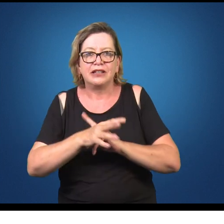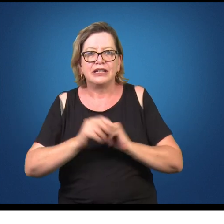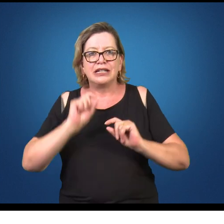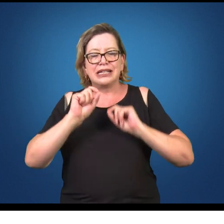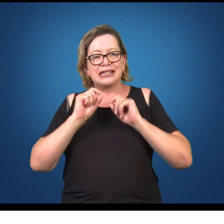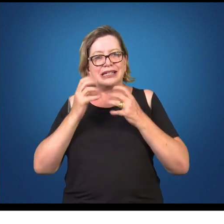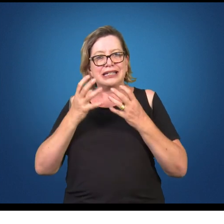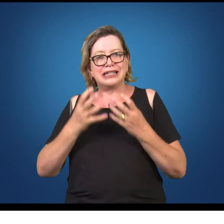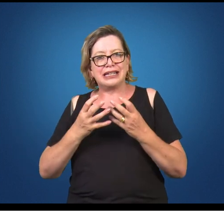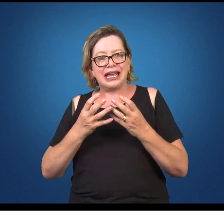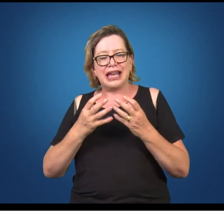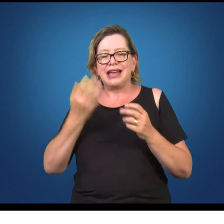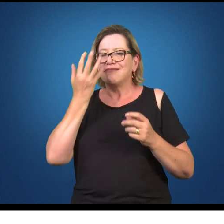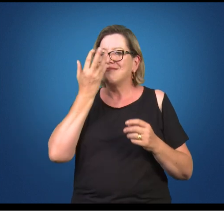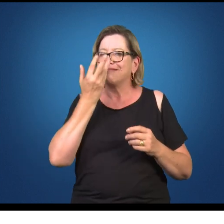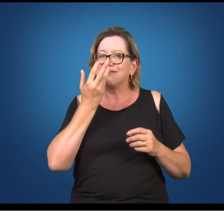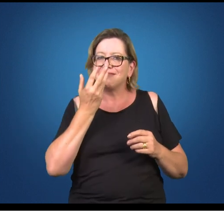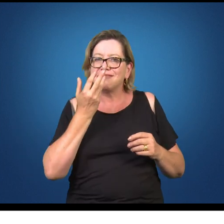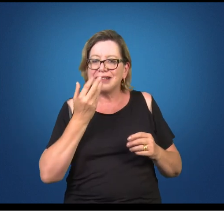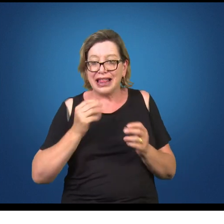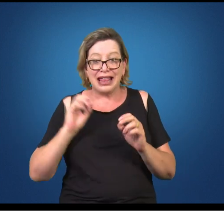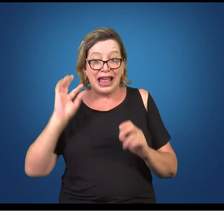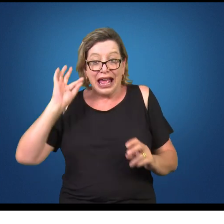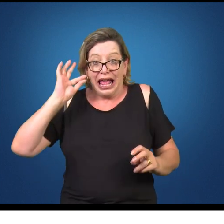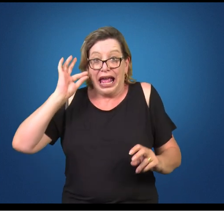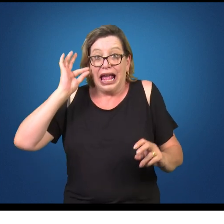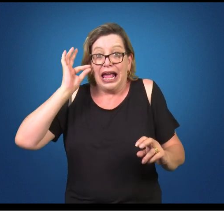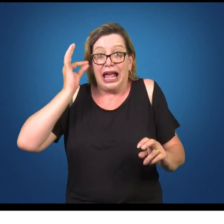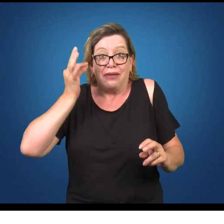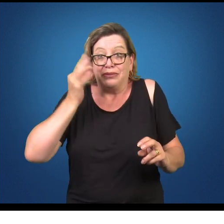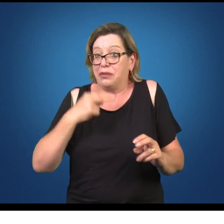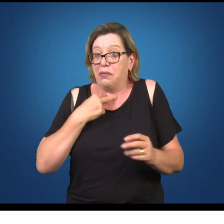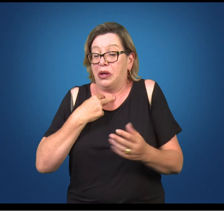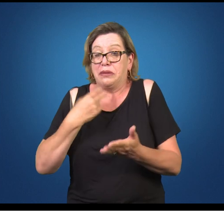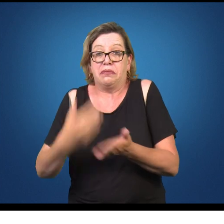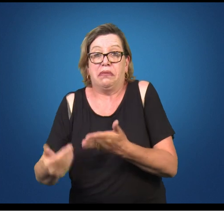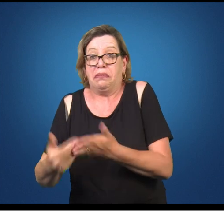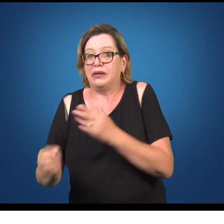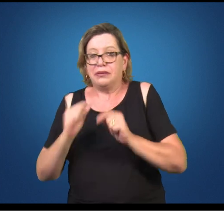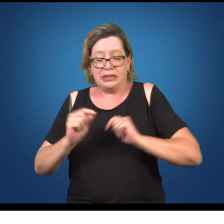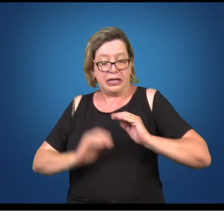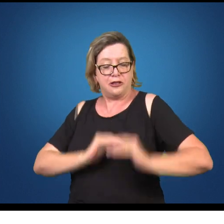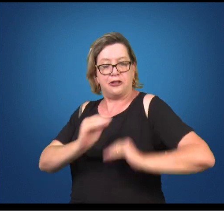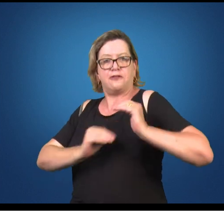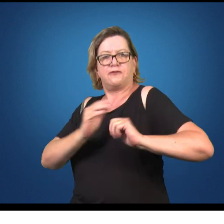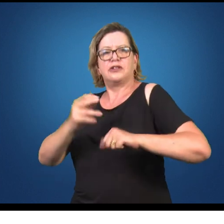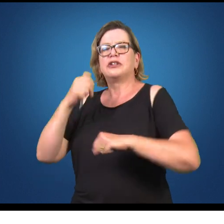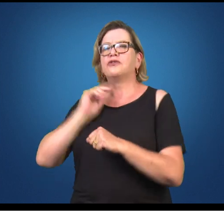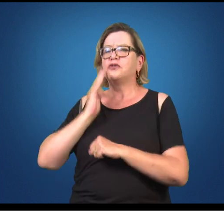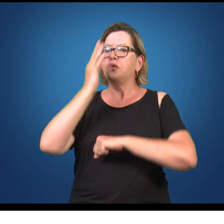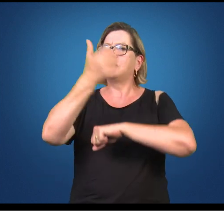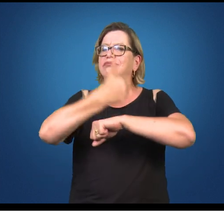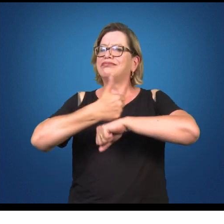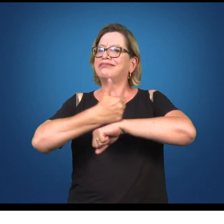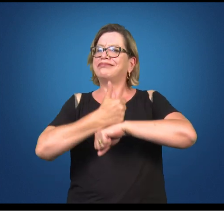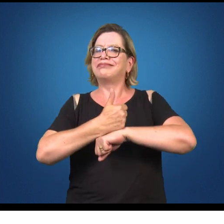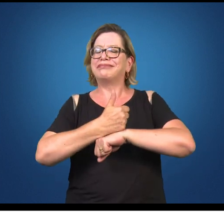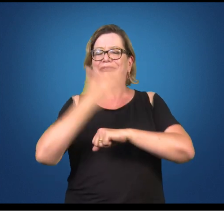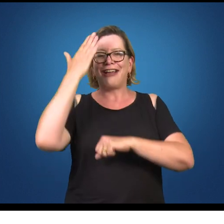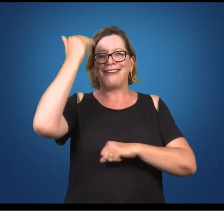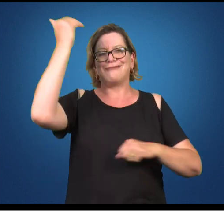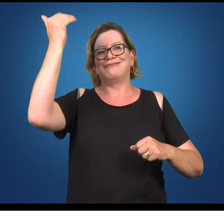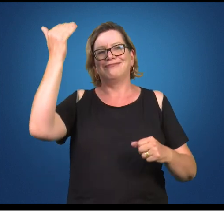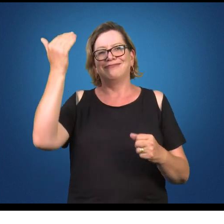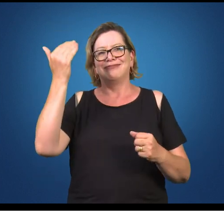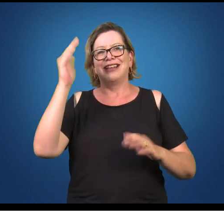de querer colocar as crianças, preparar já, né, para não perder tempo, para ela se desenvolver, para ser um profissional de sucesso. Sim. Então,